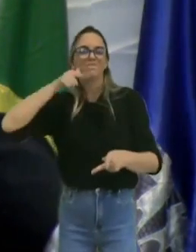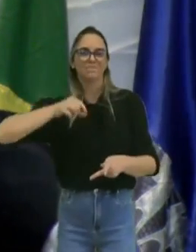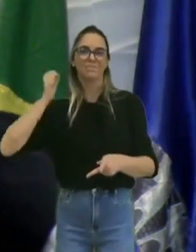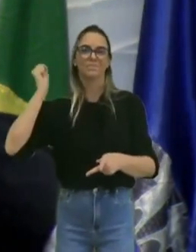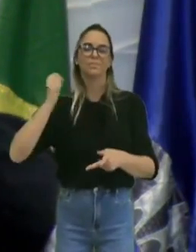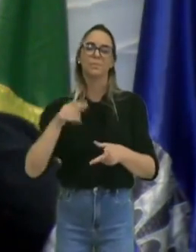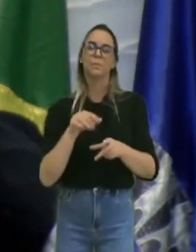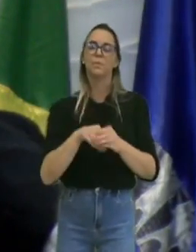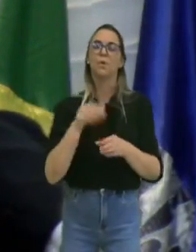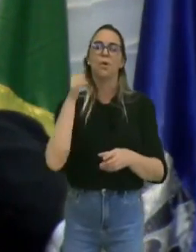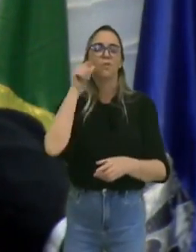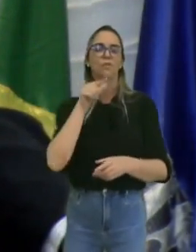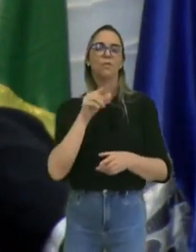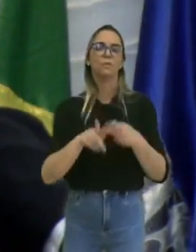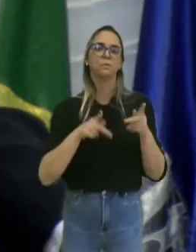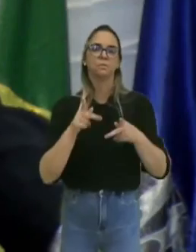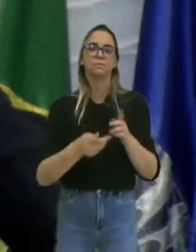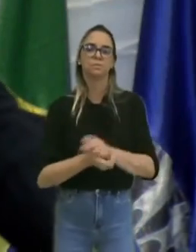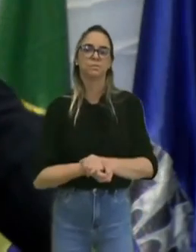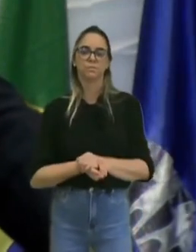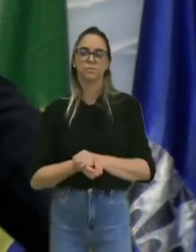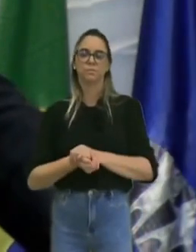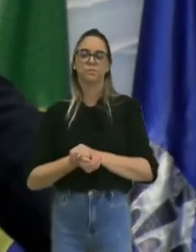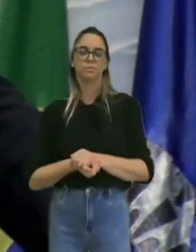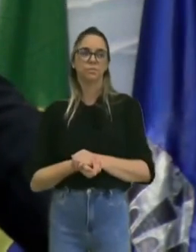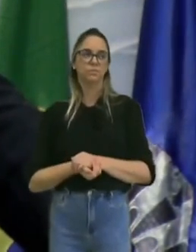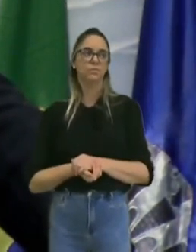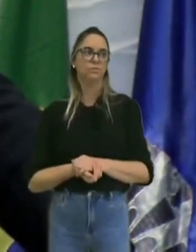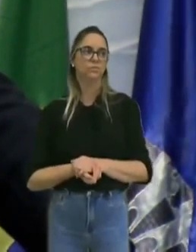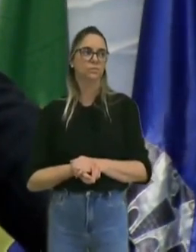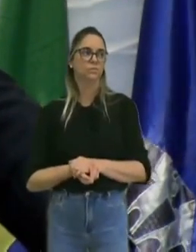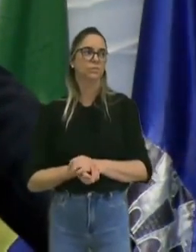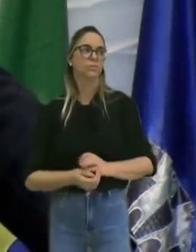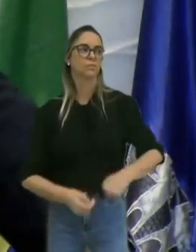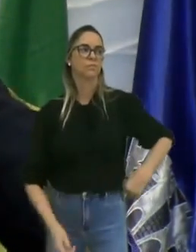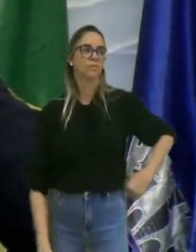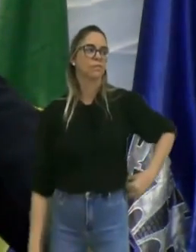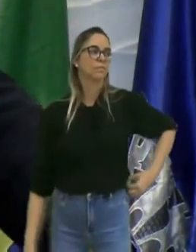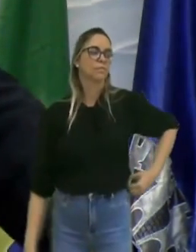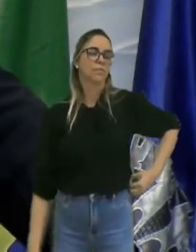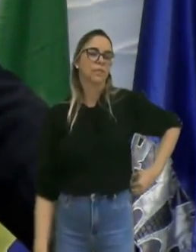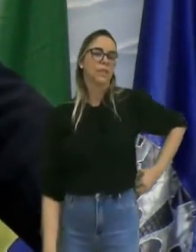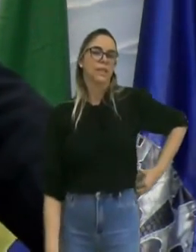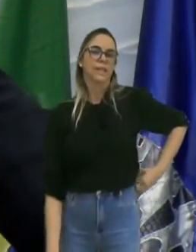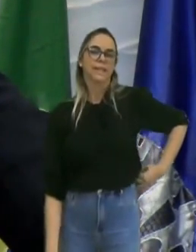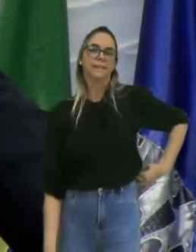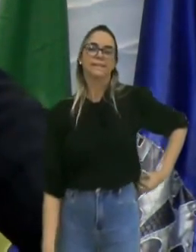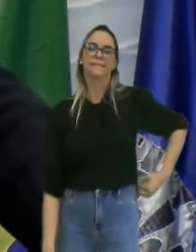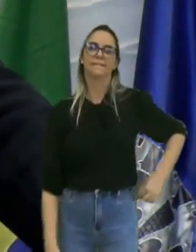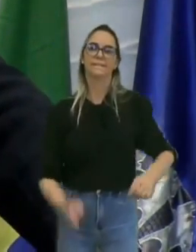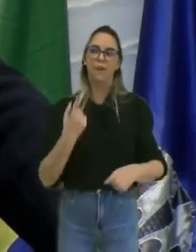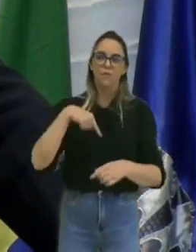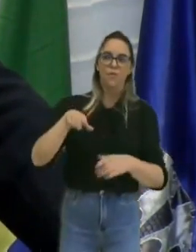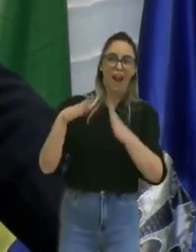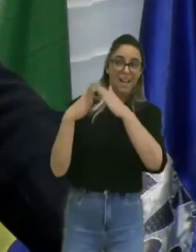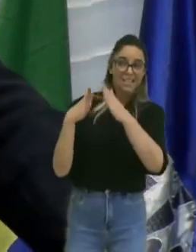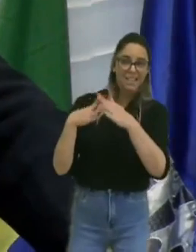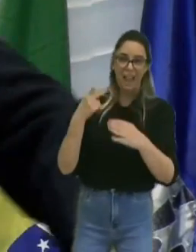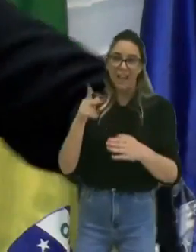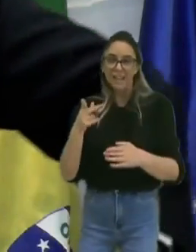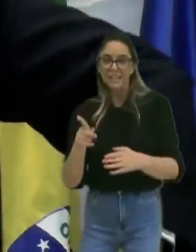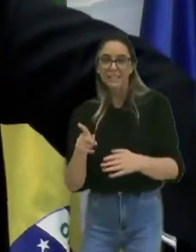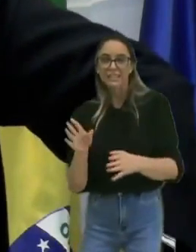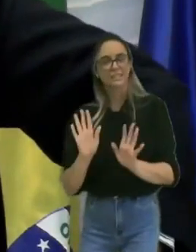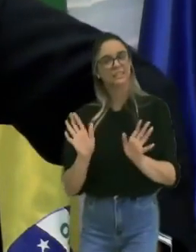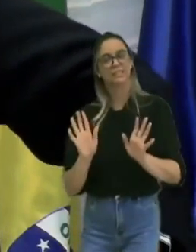de 1950 votos. Se eu dei um real a ele? Se eu fui medir na casa dele? Que nem porta a porta eu faço mais.